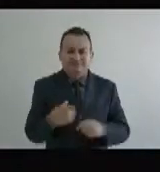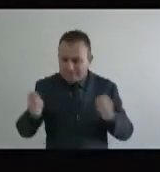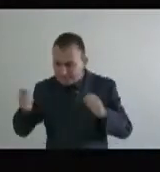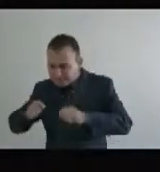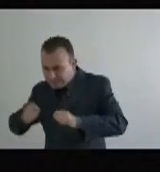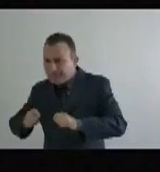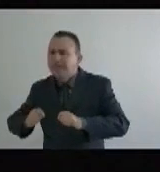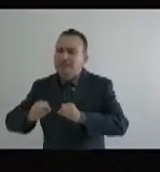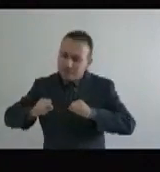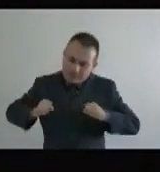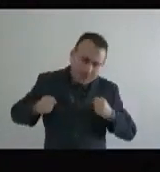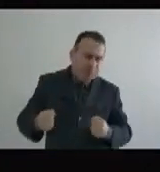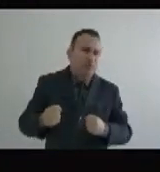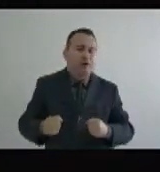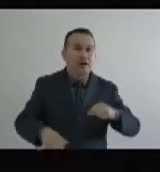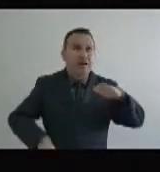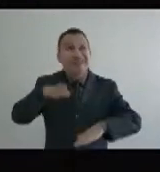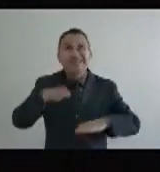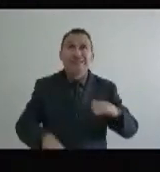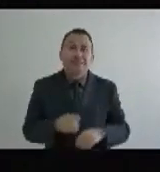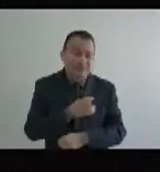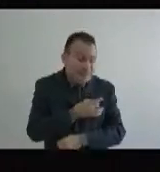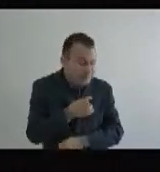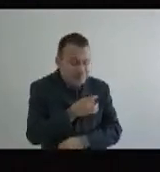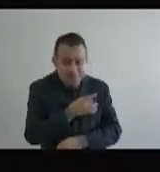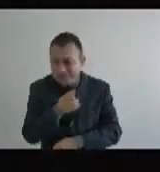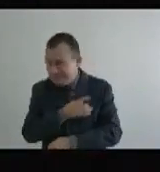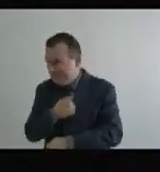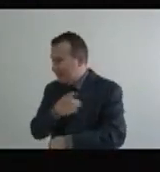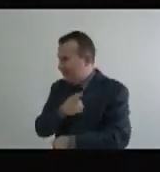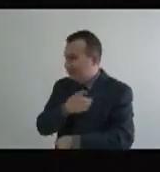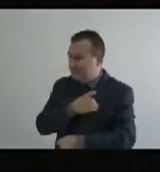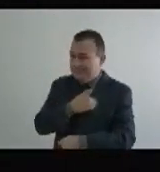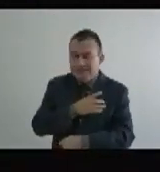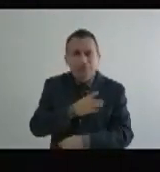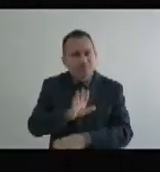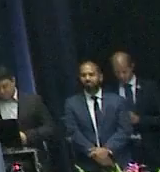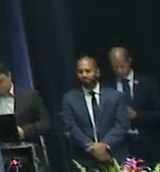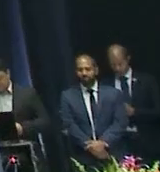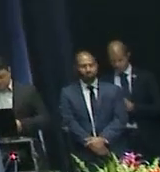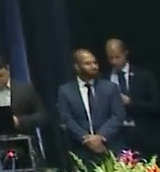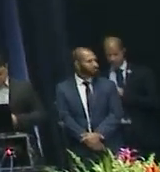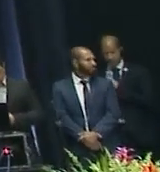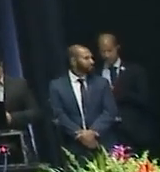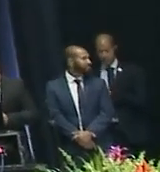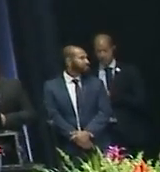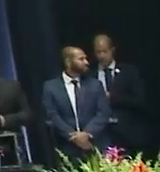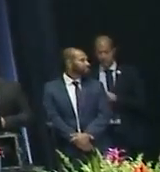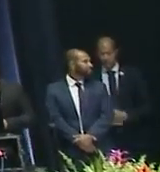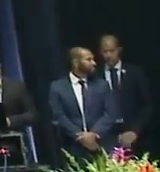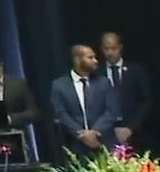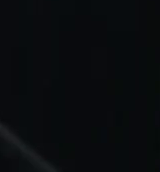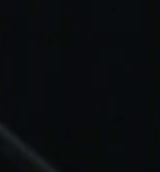não conhecer os limites. Às vezes o medo é maior do que buscar conhecer os limites do que pode. Essa será a primeira